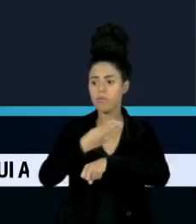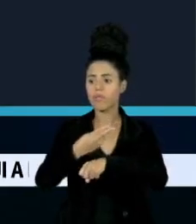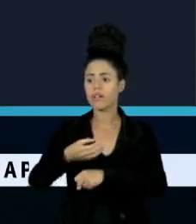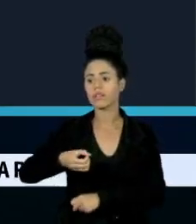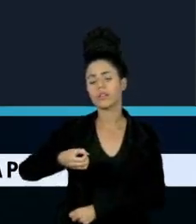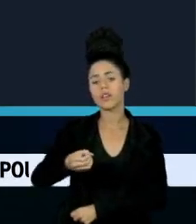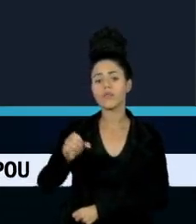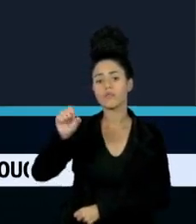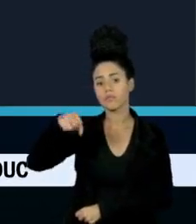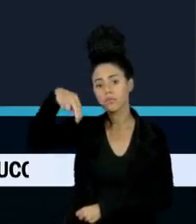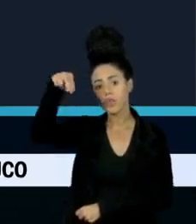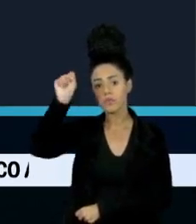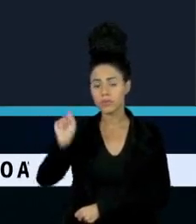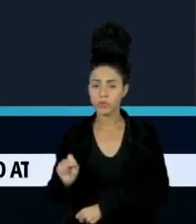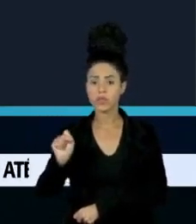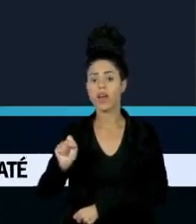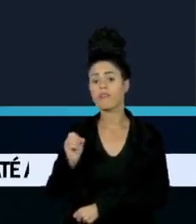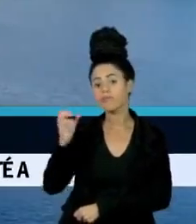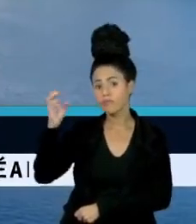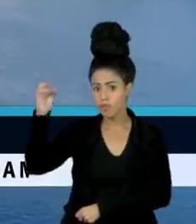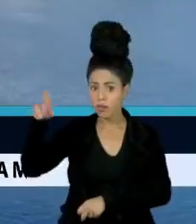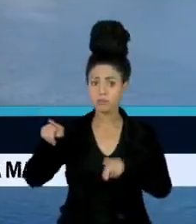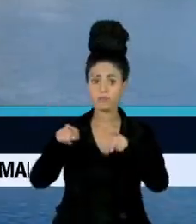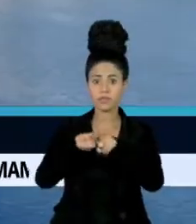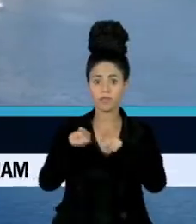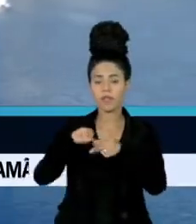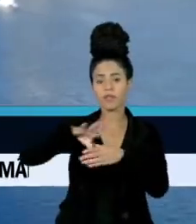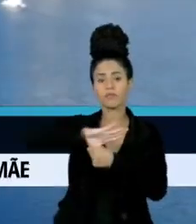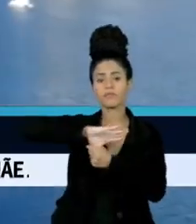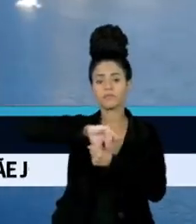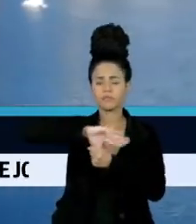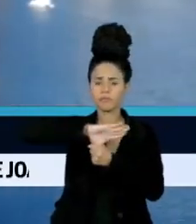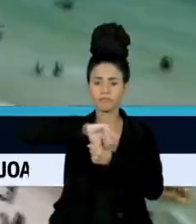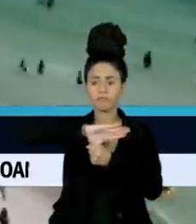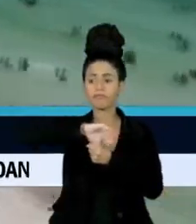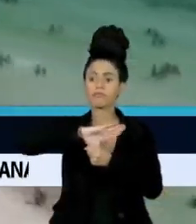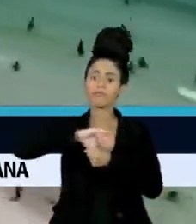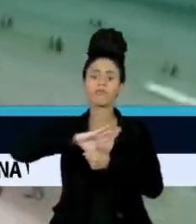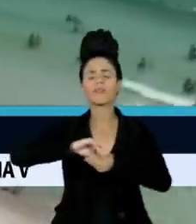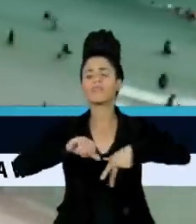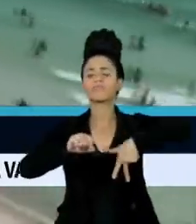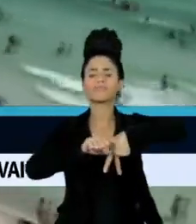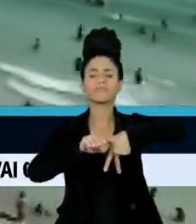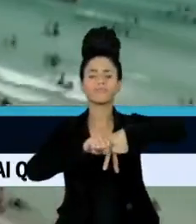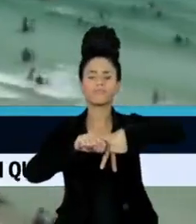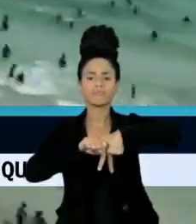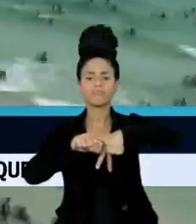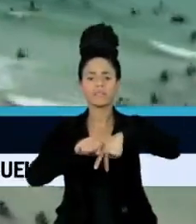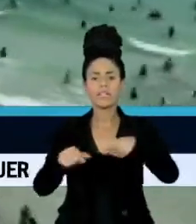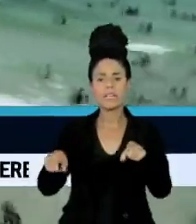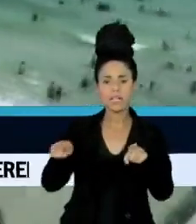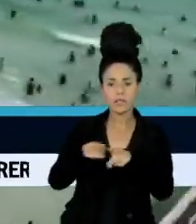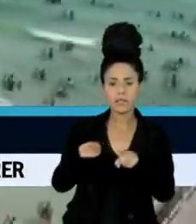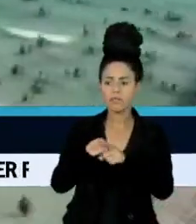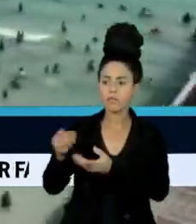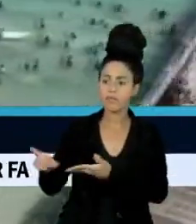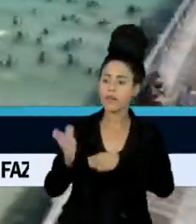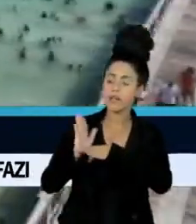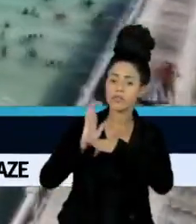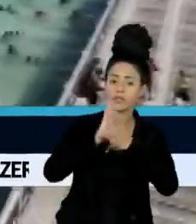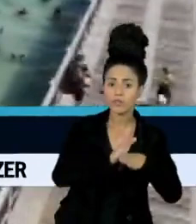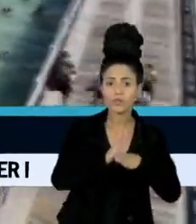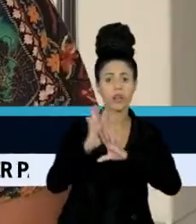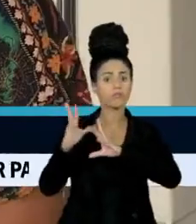no sul da Flórida, onde fica o consulado. Porque para você se deslocar de Orlando para Miami, você acaba gastando de 200